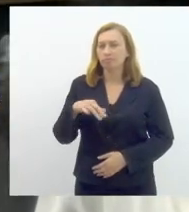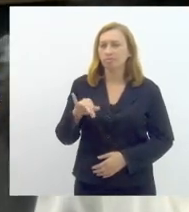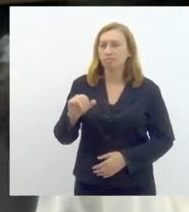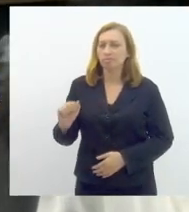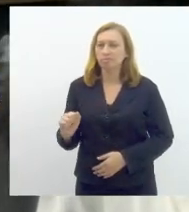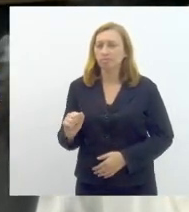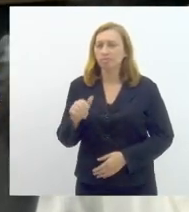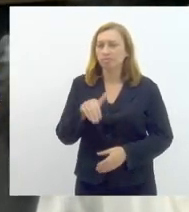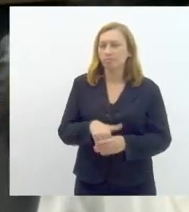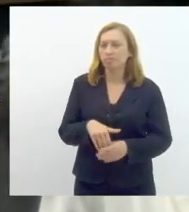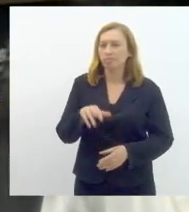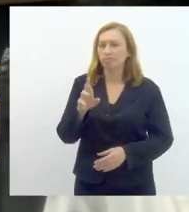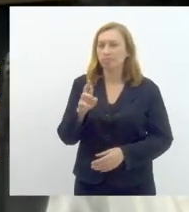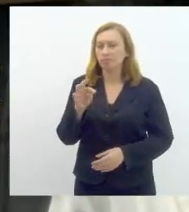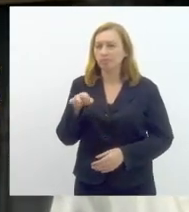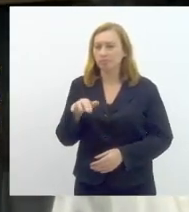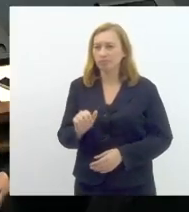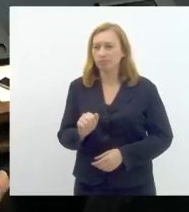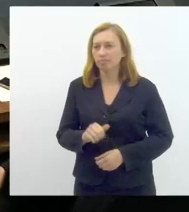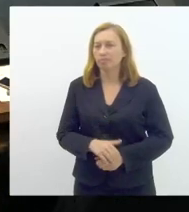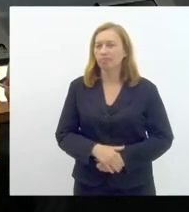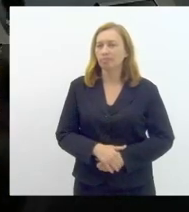Clara e eu voto na Rebeca Aniceto.